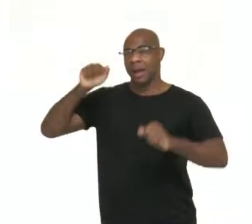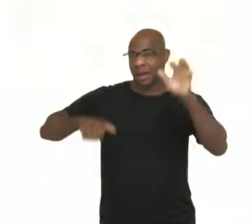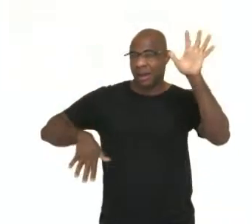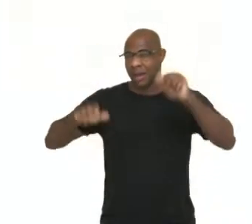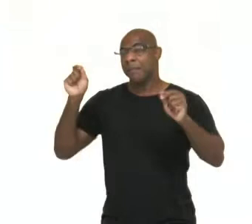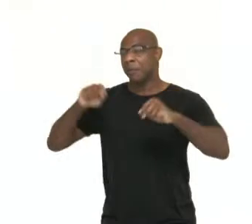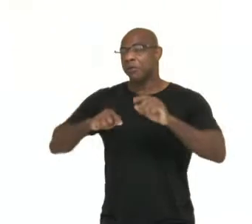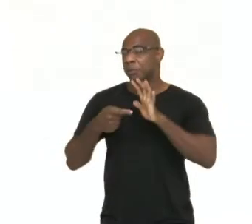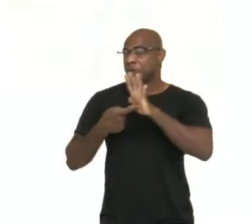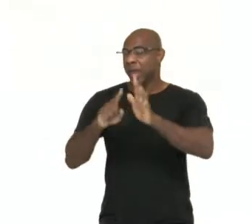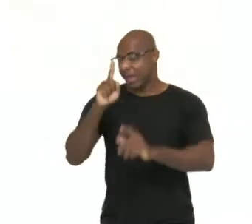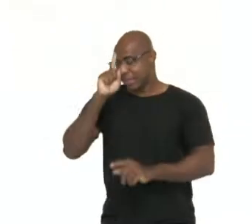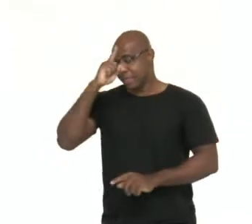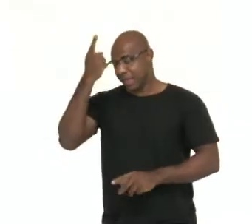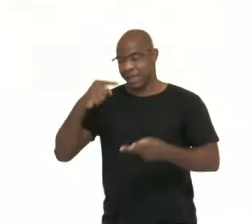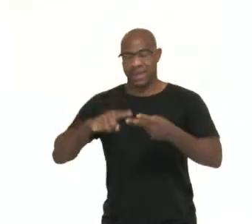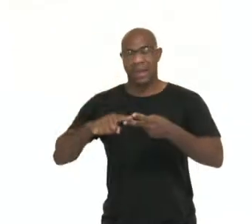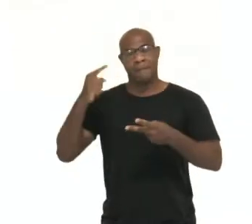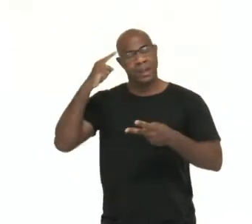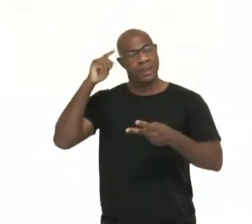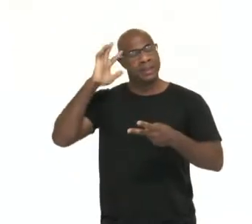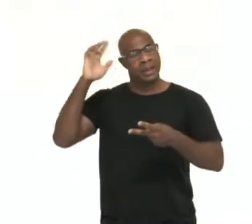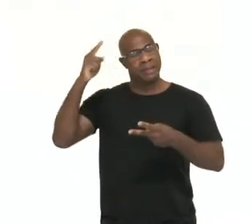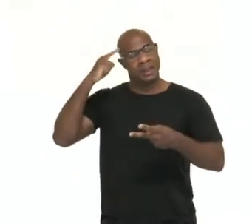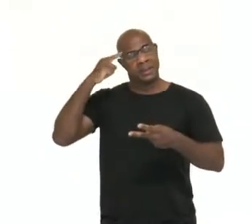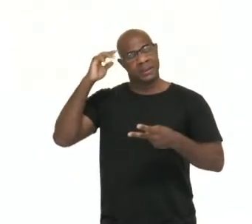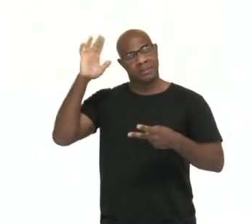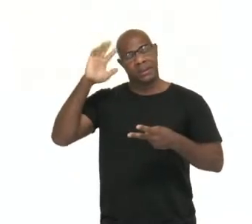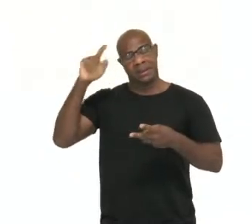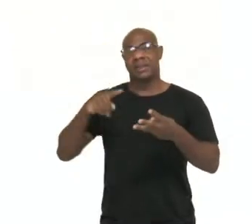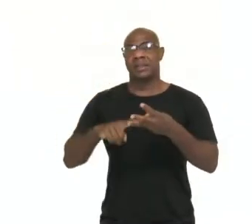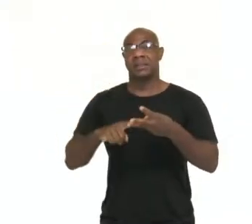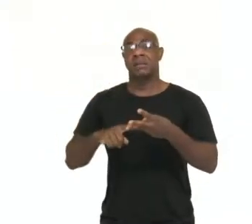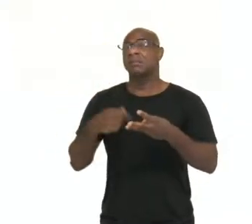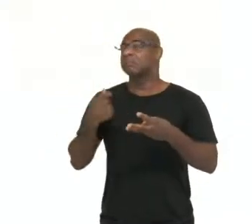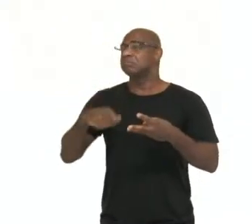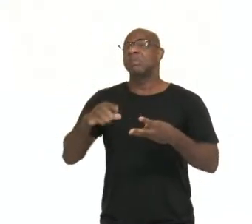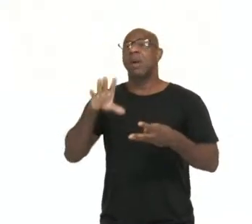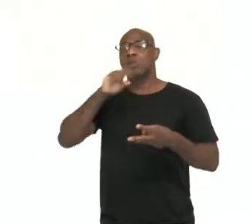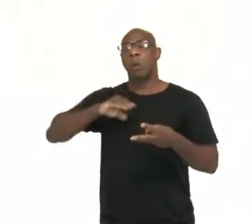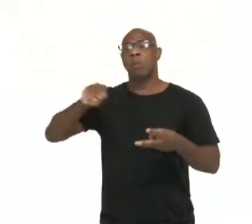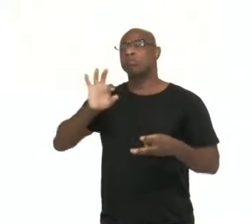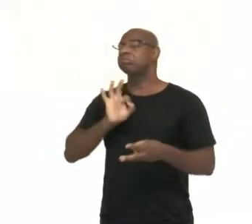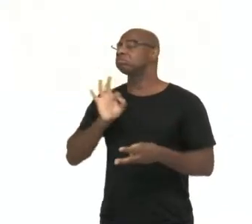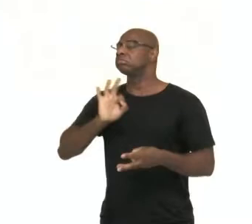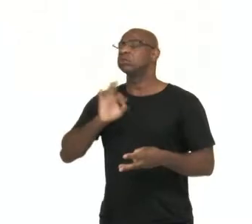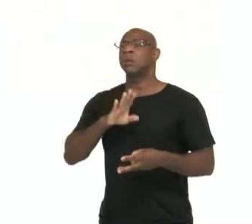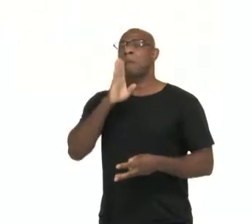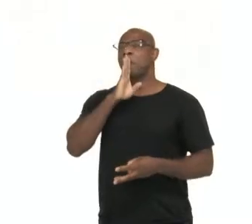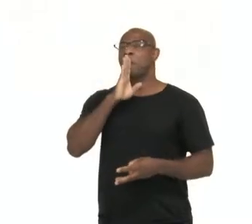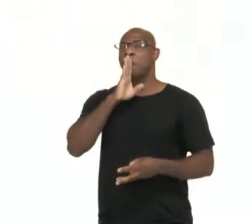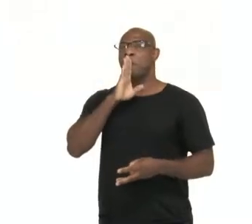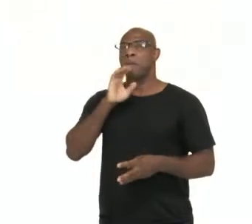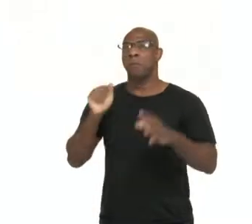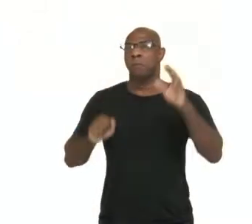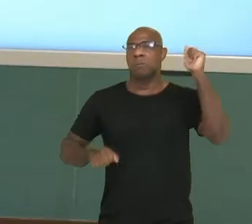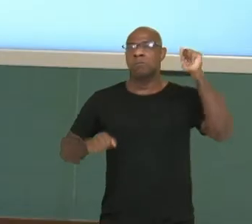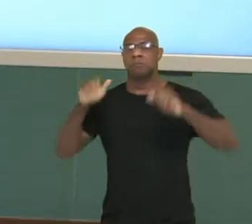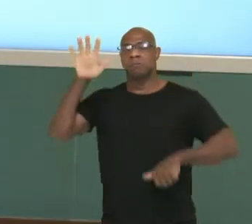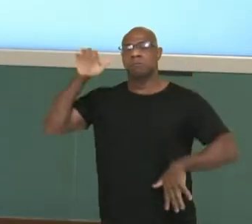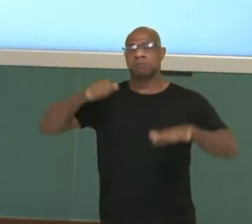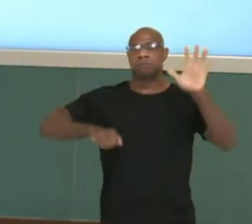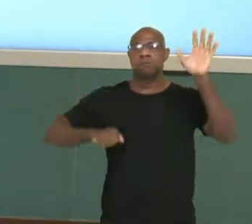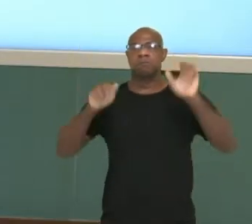passar ideias, pensamentos, sem usar a fala, apenas fazendo sinais. Olha só que